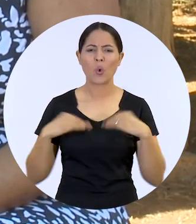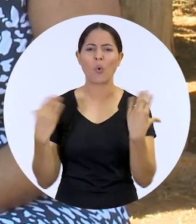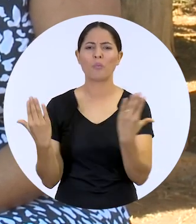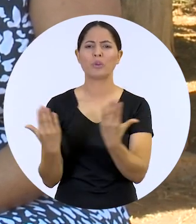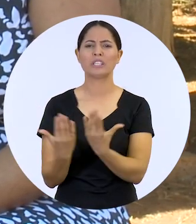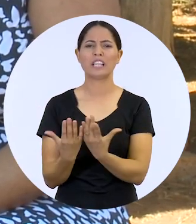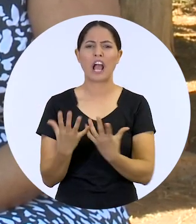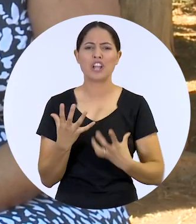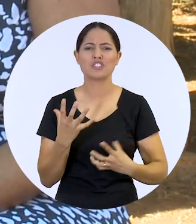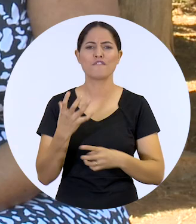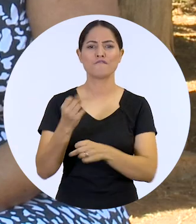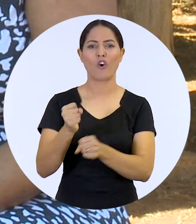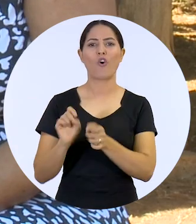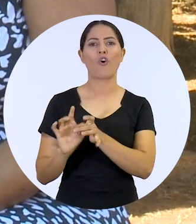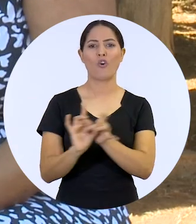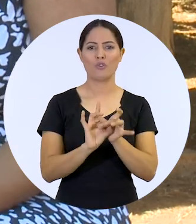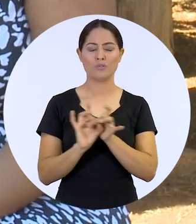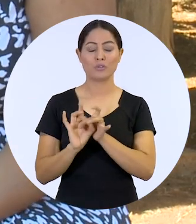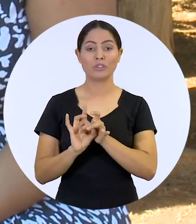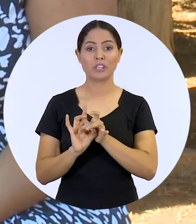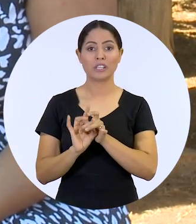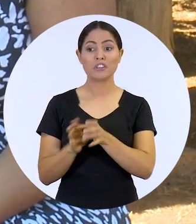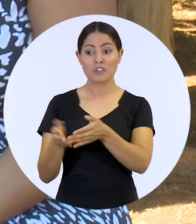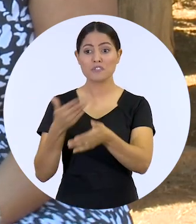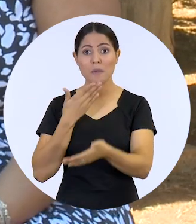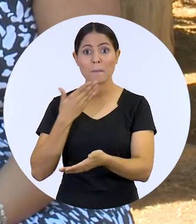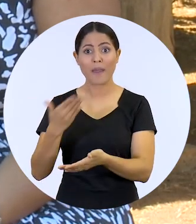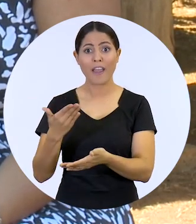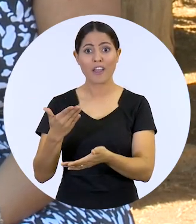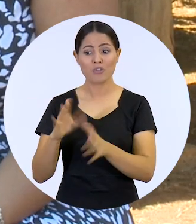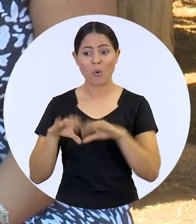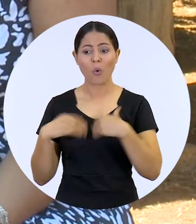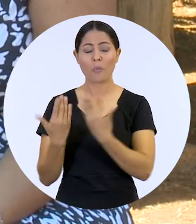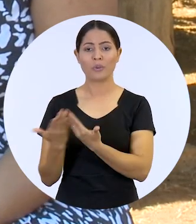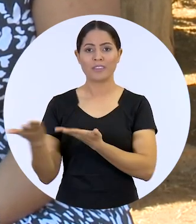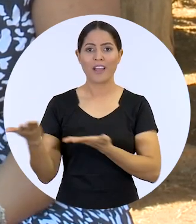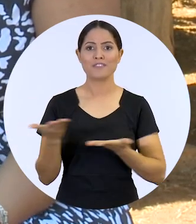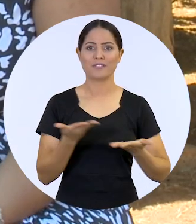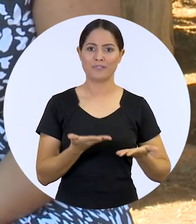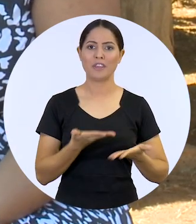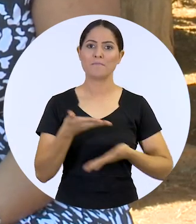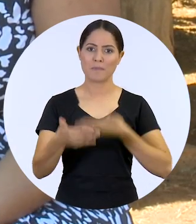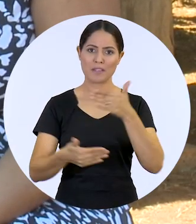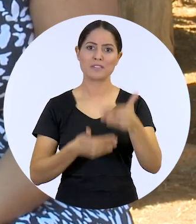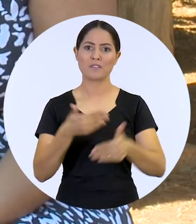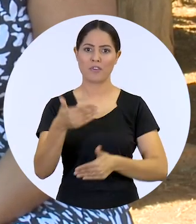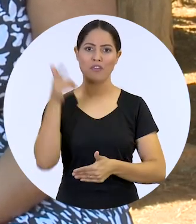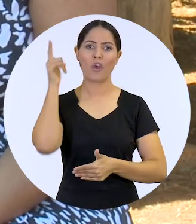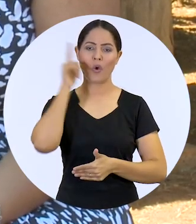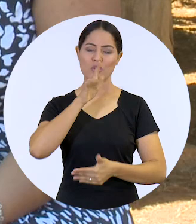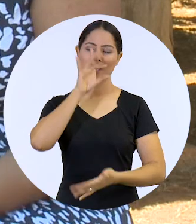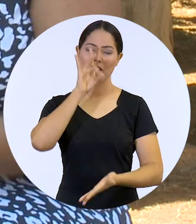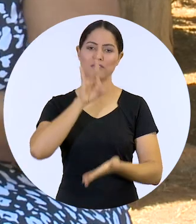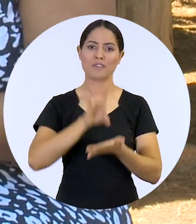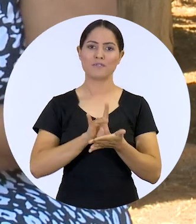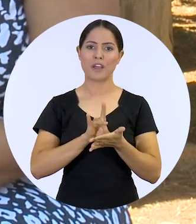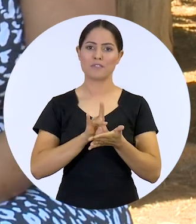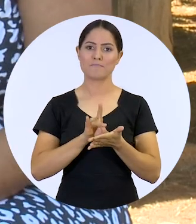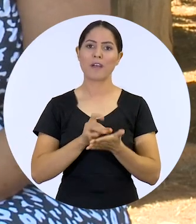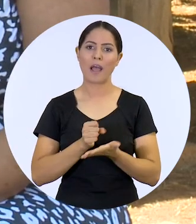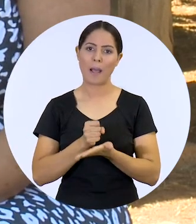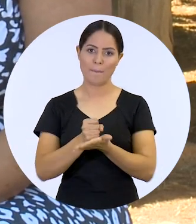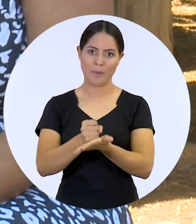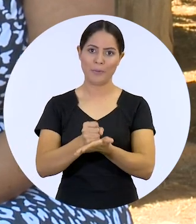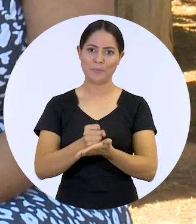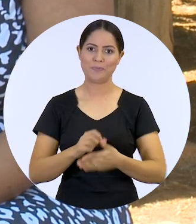comunidade, né? A gente sempre pede que a comunidade esteja conosco, porque a gente só consegue desenvolver um bom trabalho se a gente tiver apoio de todo mundo,